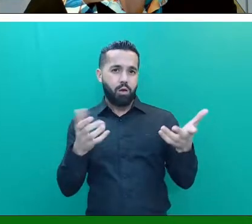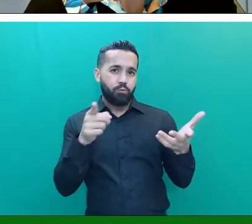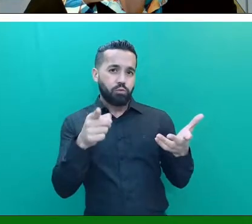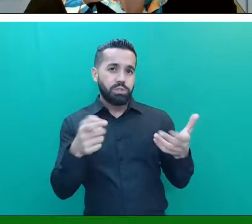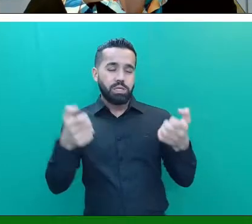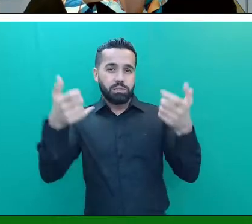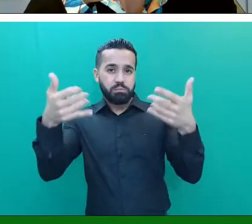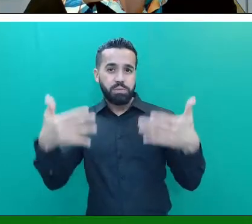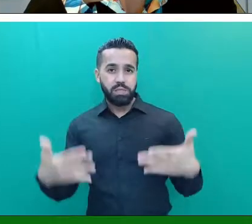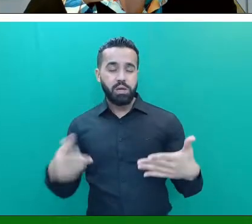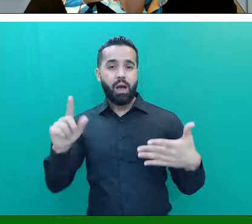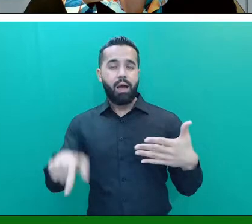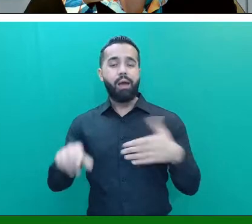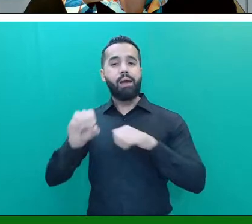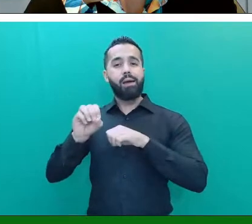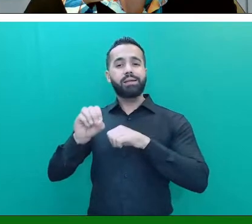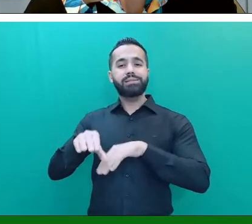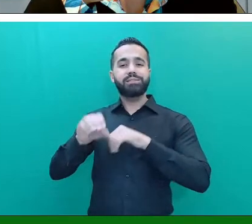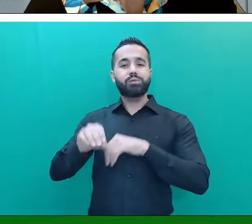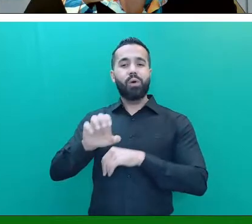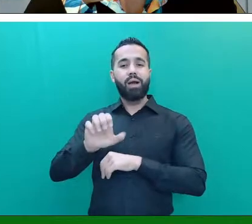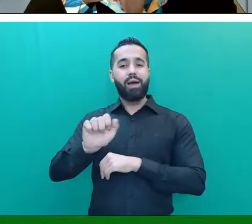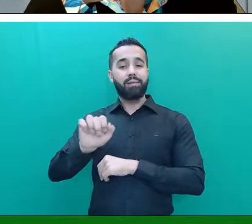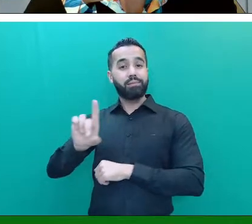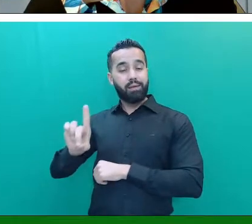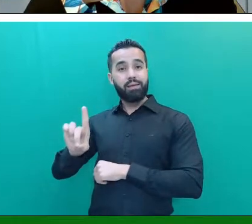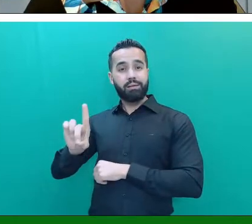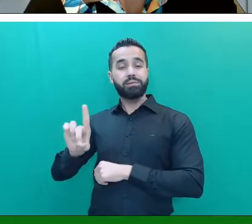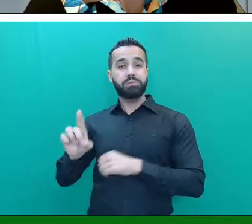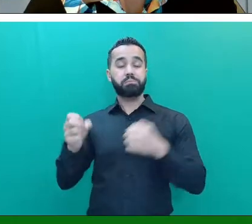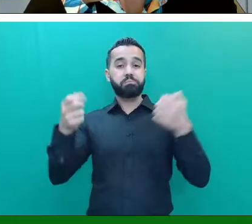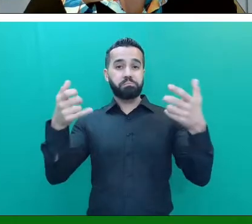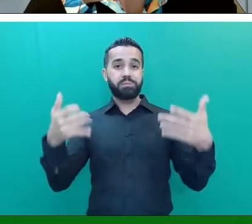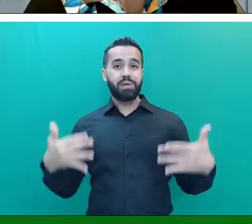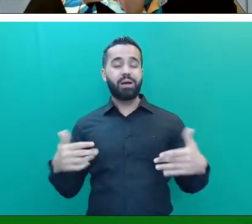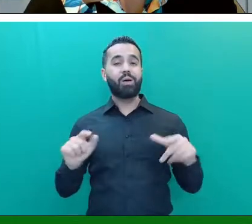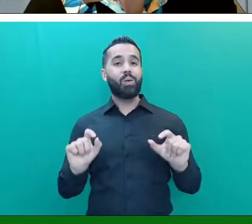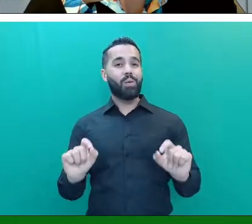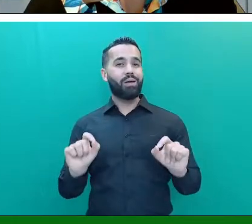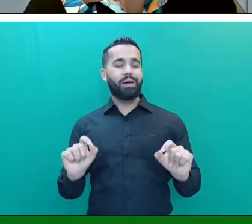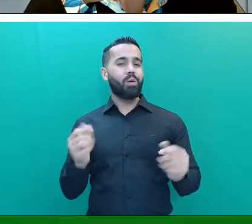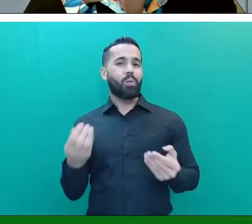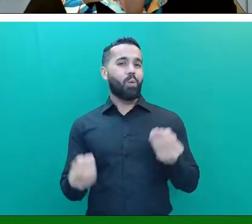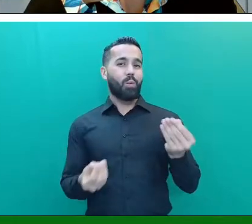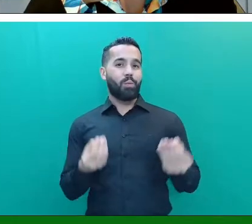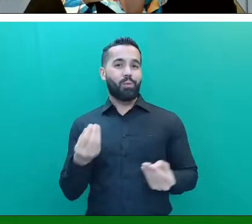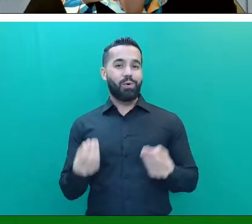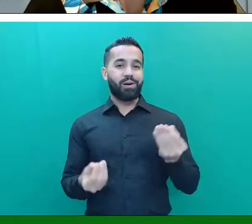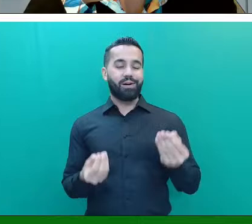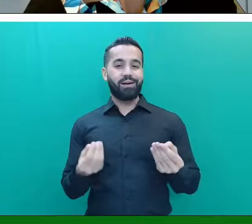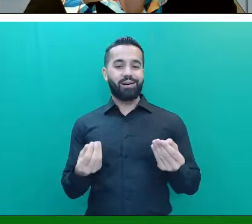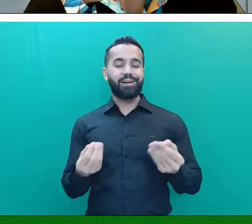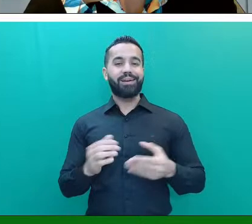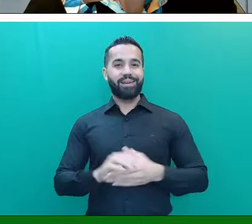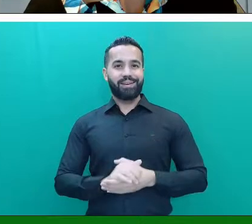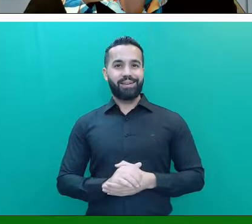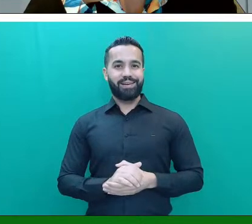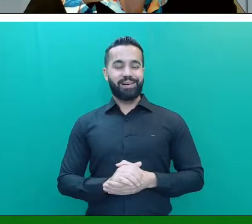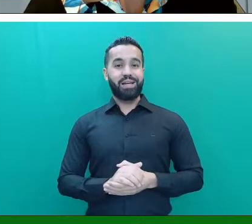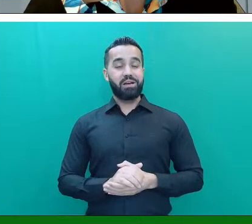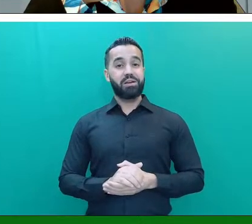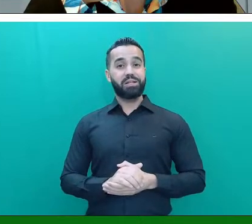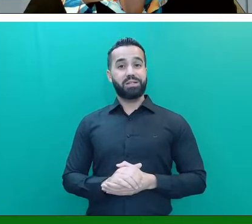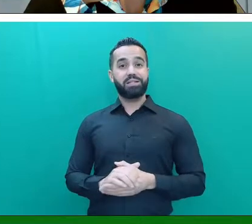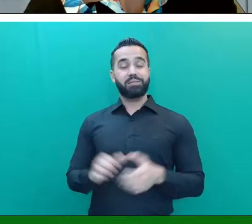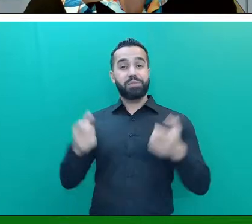Você cita o Google, eu só chamo a atenção para um fato também, né? O Google, obviamente, vai falar bem do